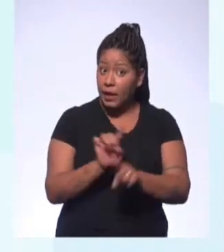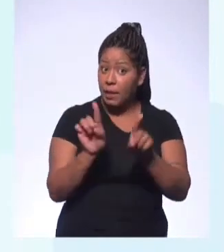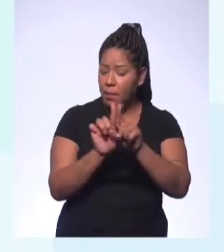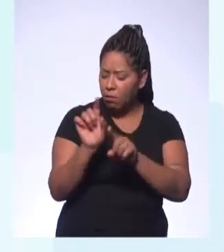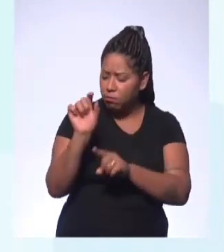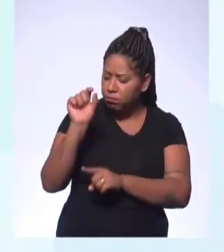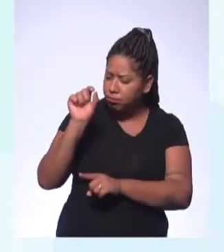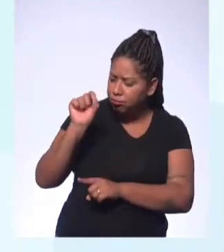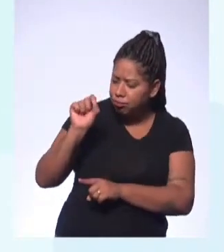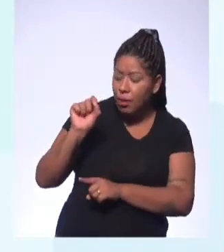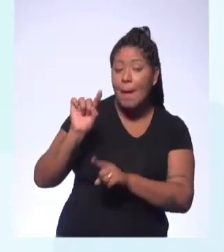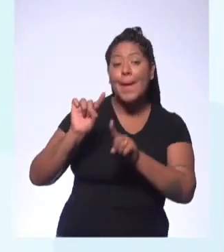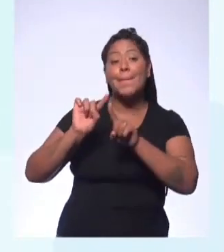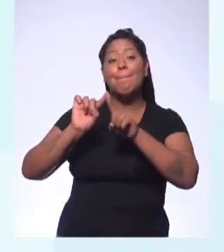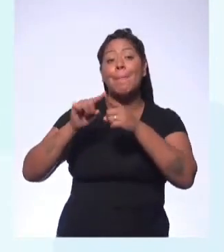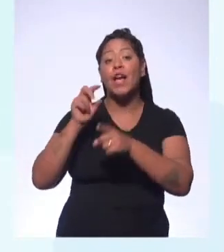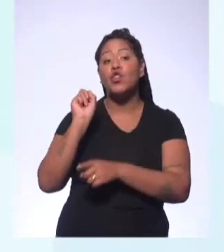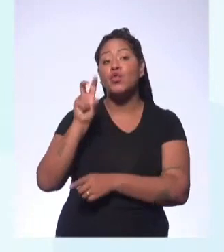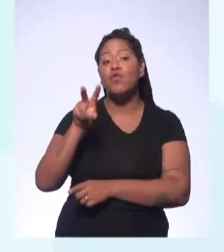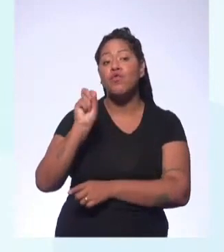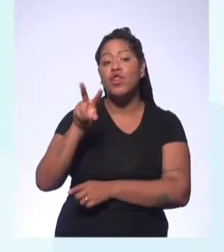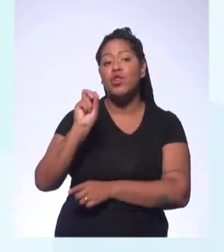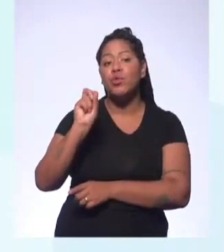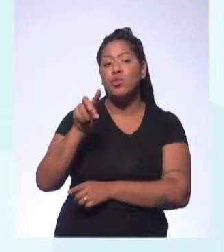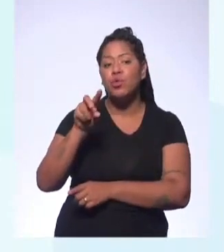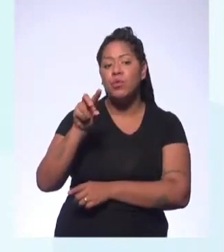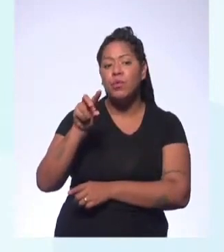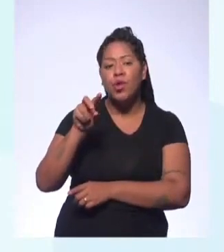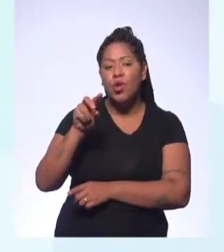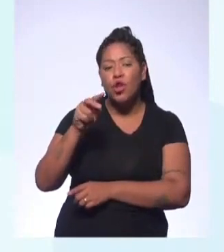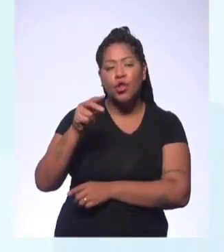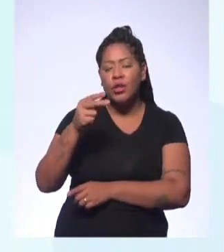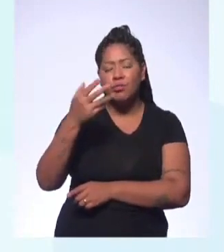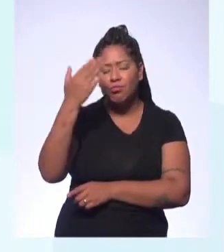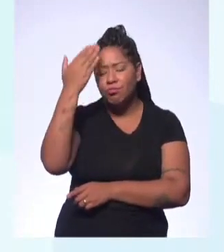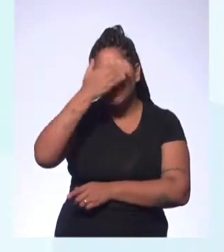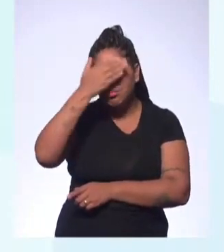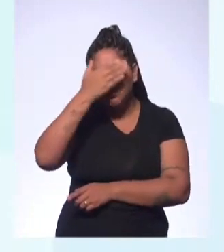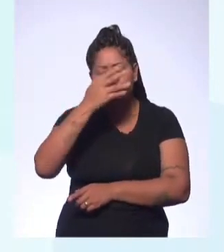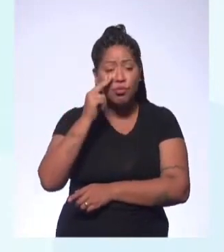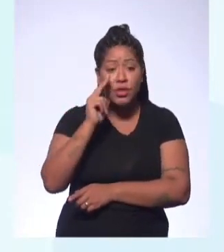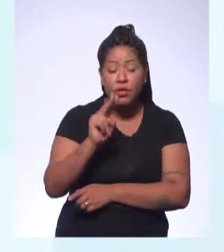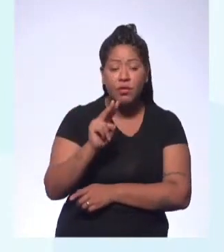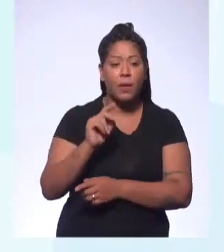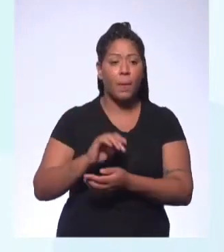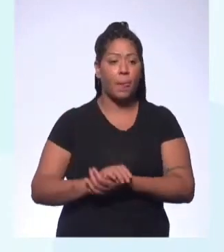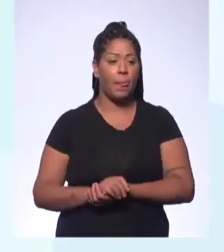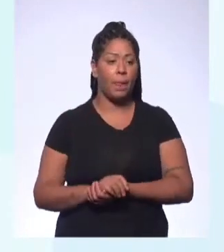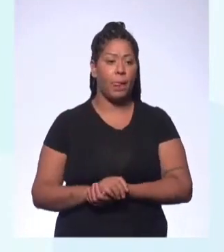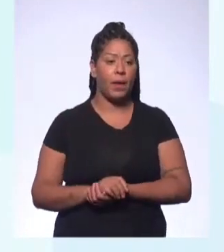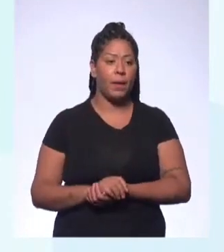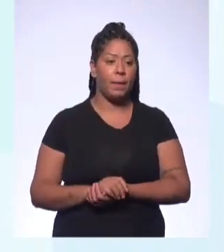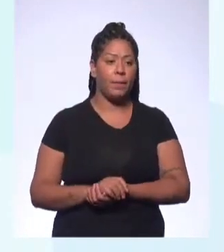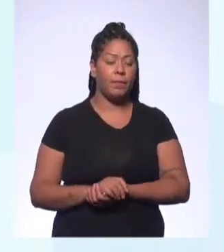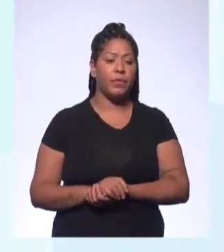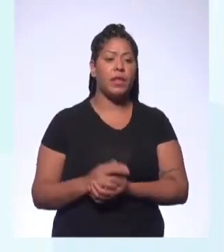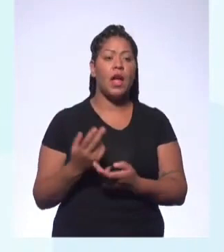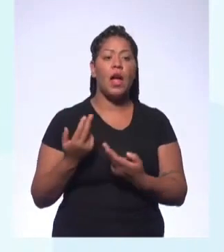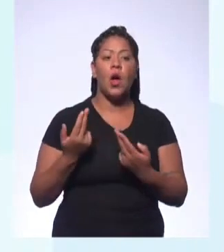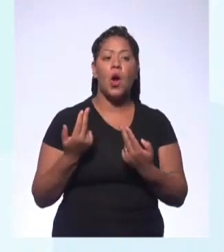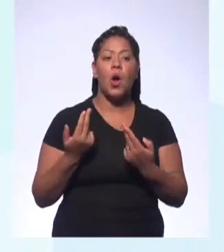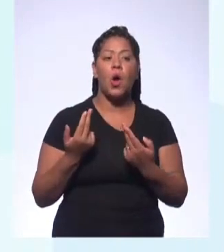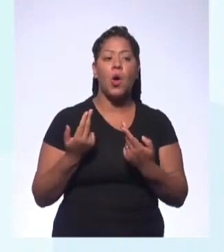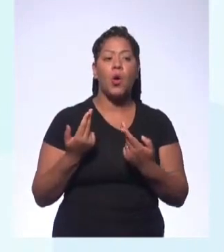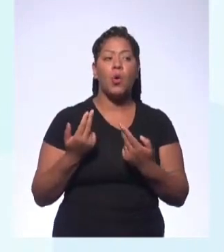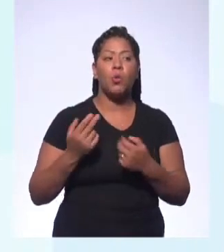ser centenas de vezes menor que a bactéria. Como a professora falou muito bem, ele vai ser um parasita celular obrigatório. Ele